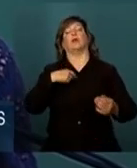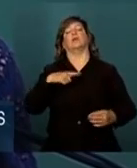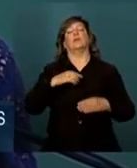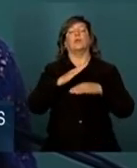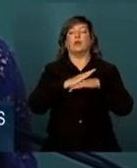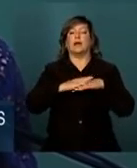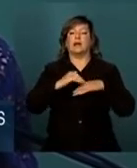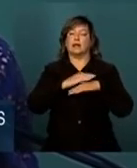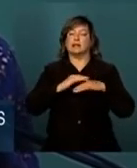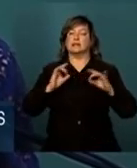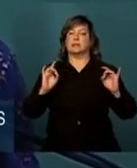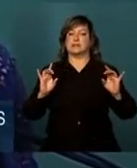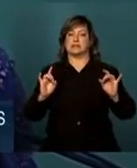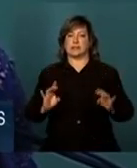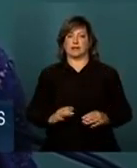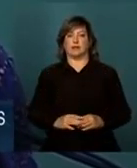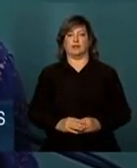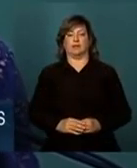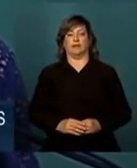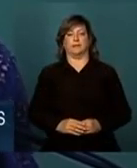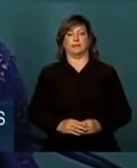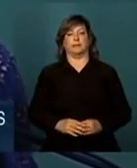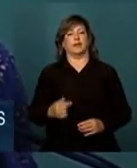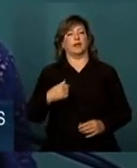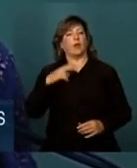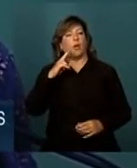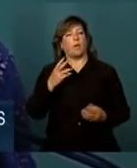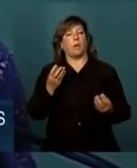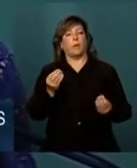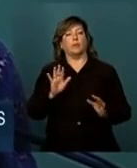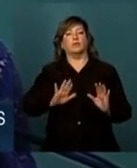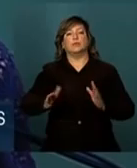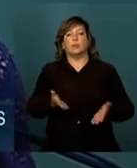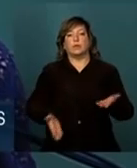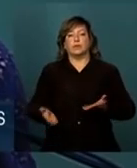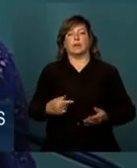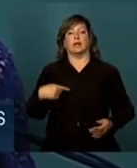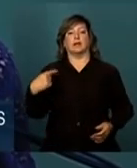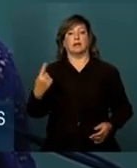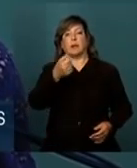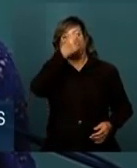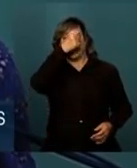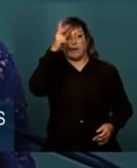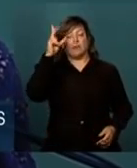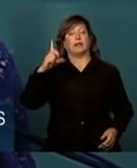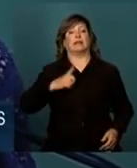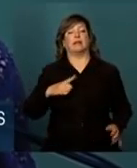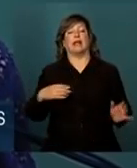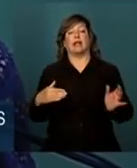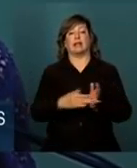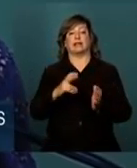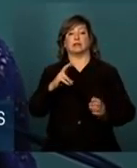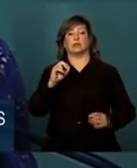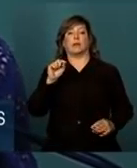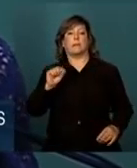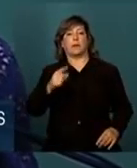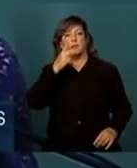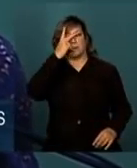especial e olho com muito cuidado para as prefeituras que têm até 50 mil